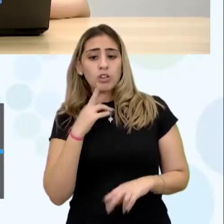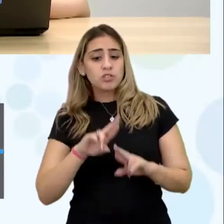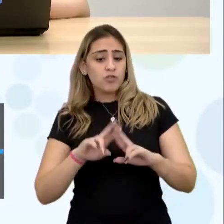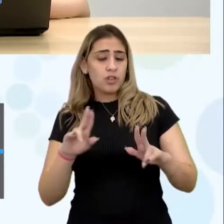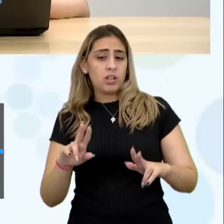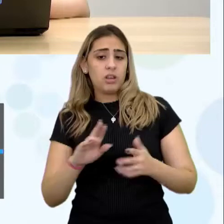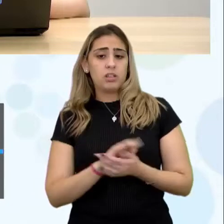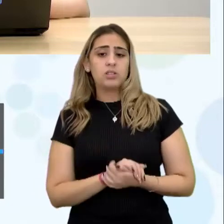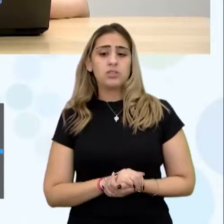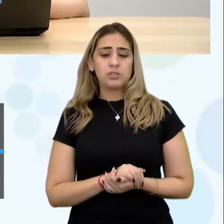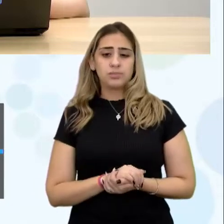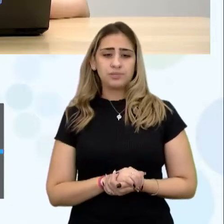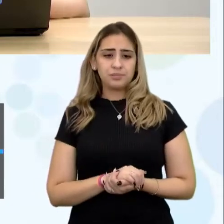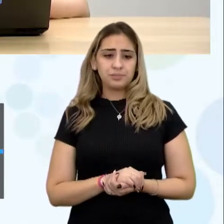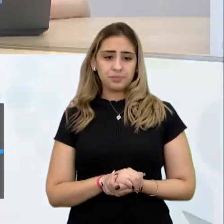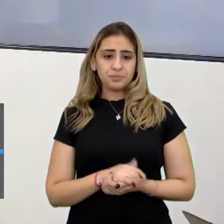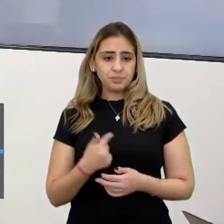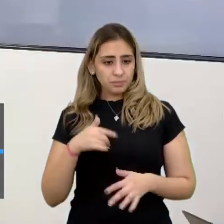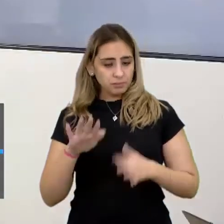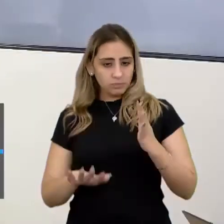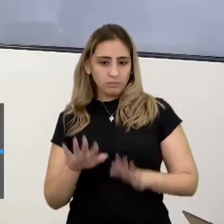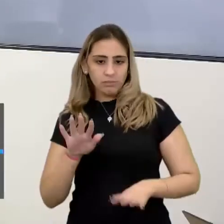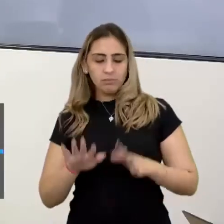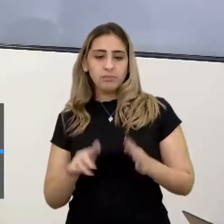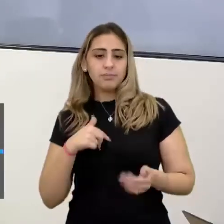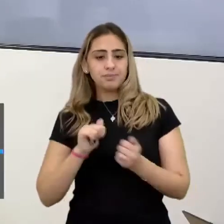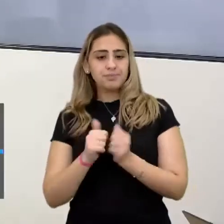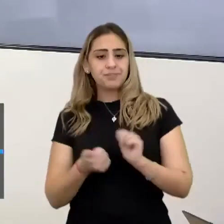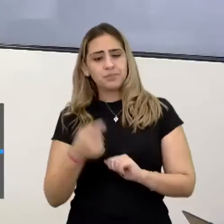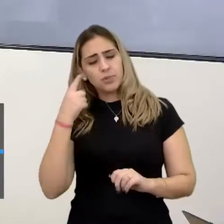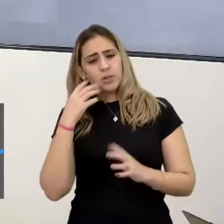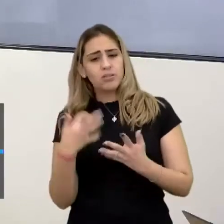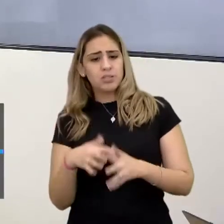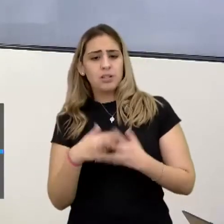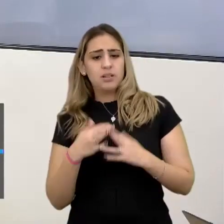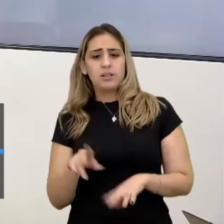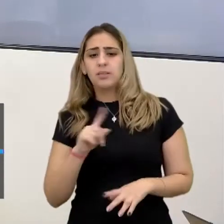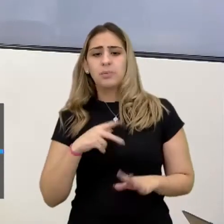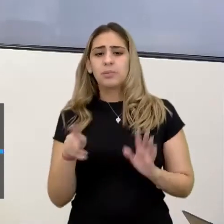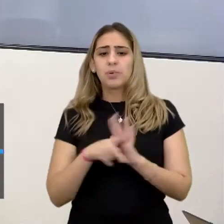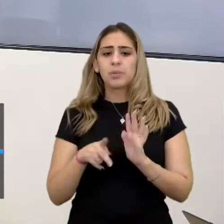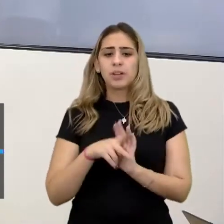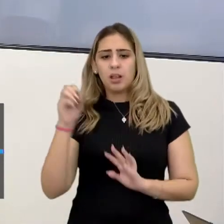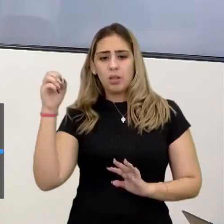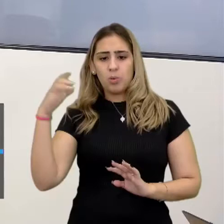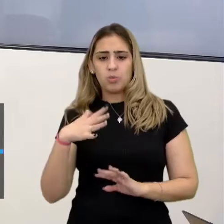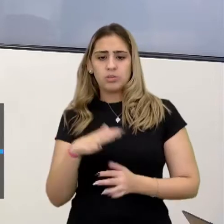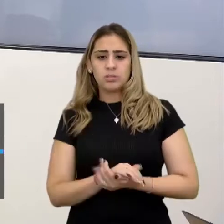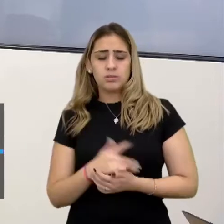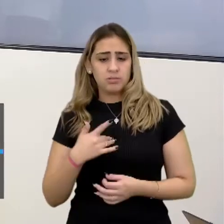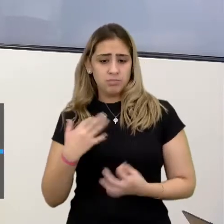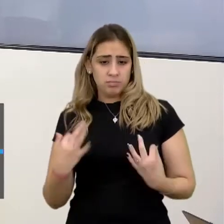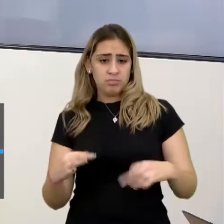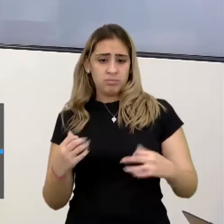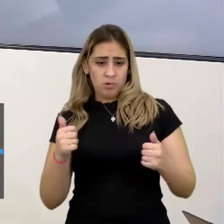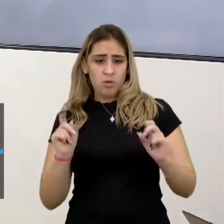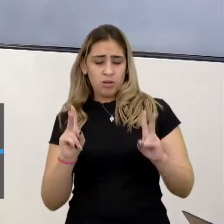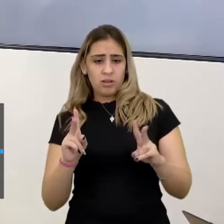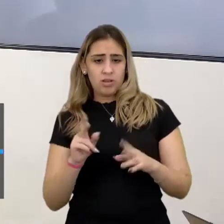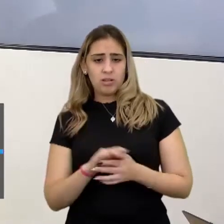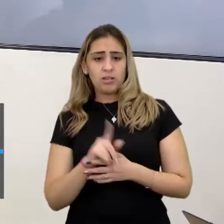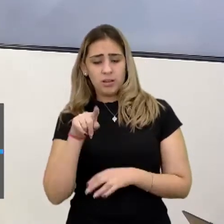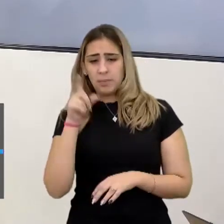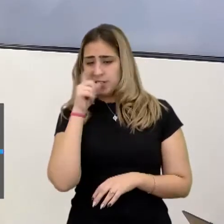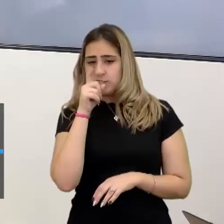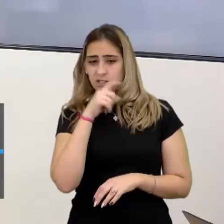cores aí de formas diferentes. Então depende, né? Depende da interpretação do cérebro e não é uma propriedade da luz, né? Na verdade. Beleza, pessoal? Essa